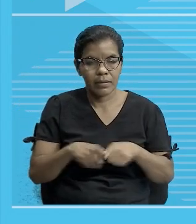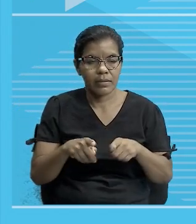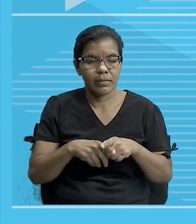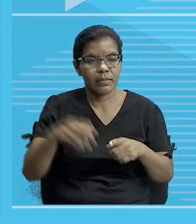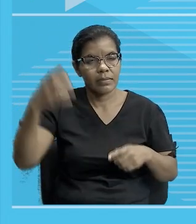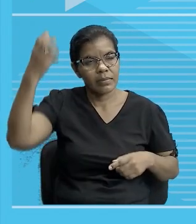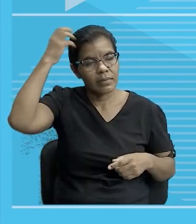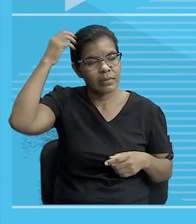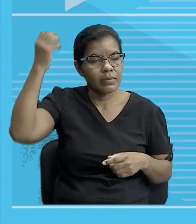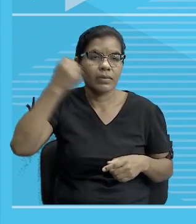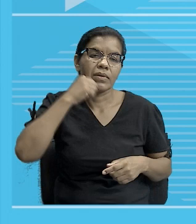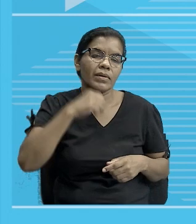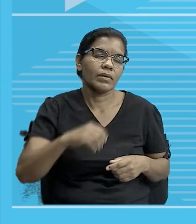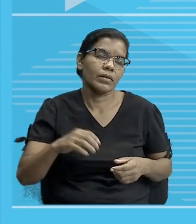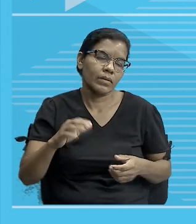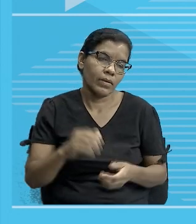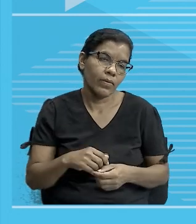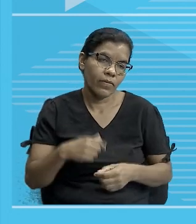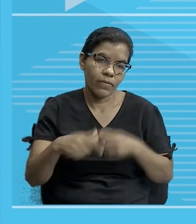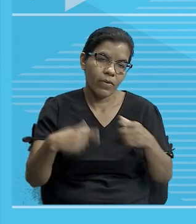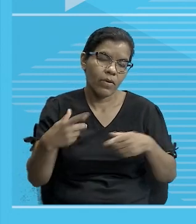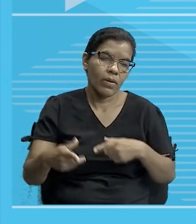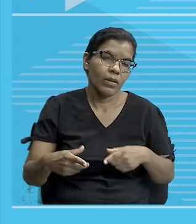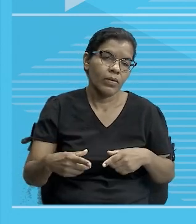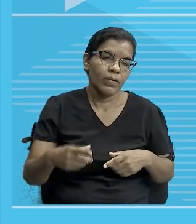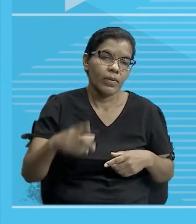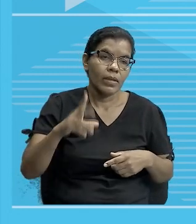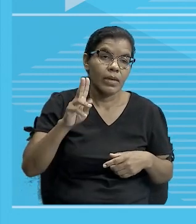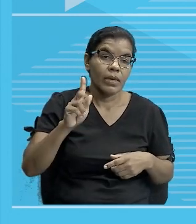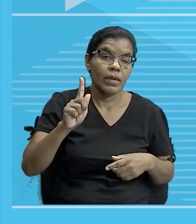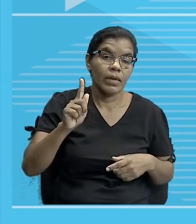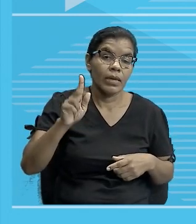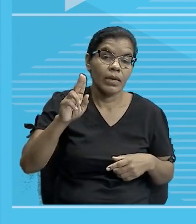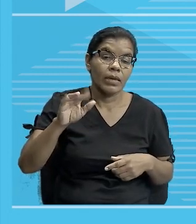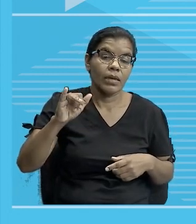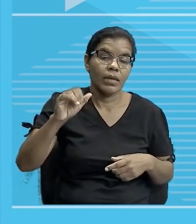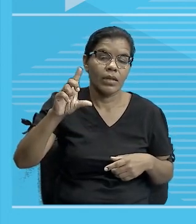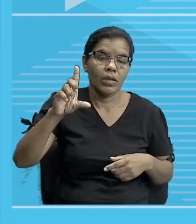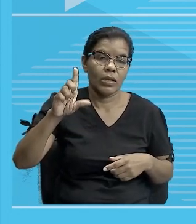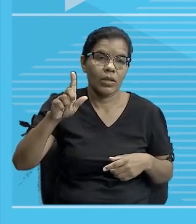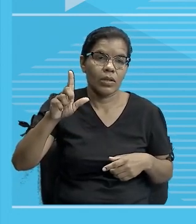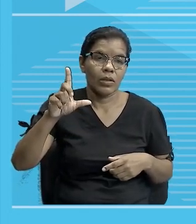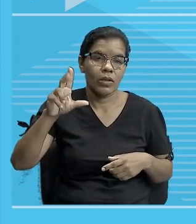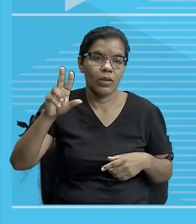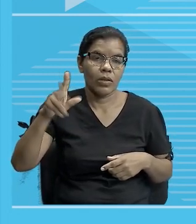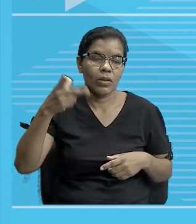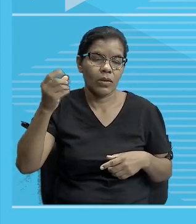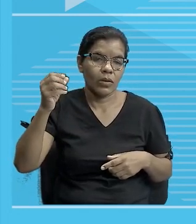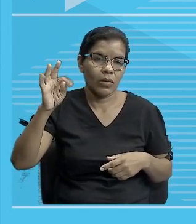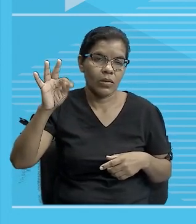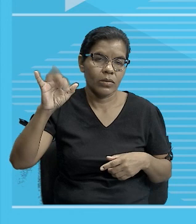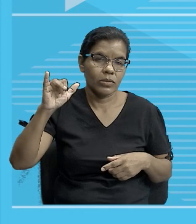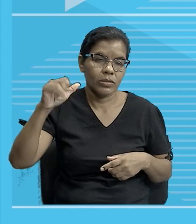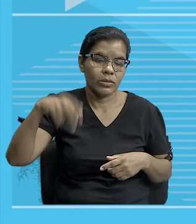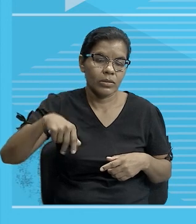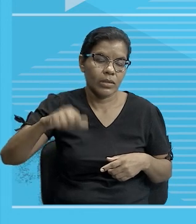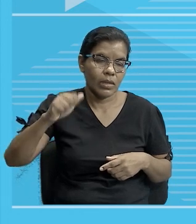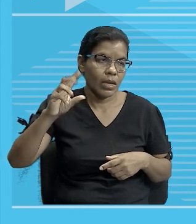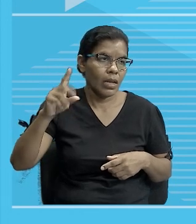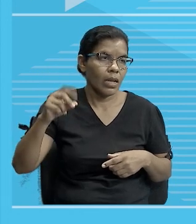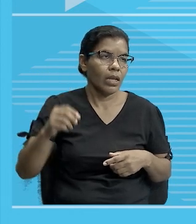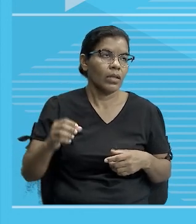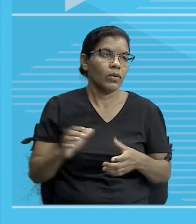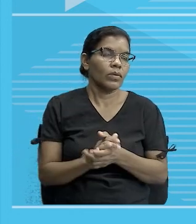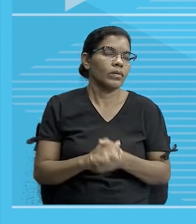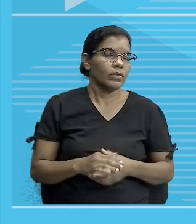Mas aí depois o Robespierre caiu, olha aí a queda dele. O Robespierre caiu na convenção